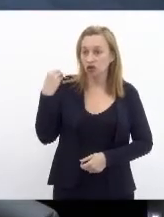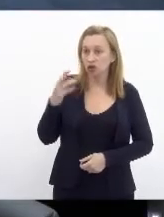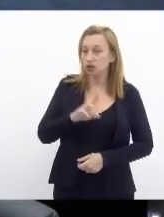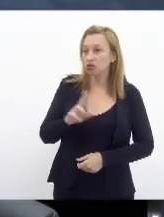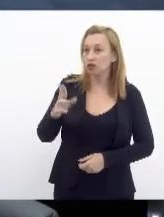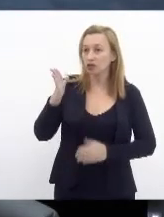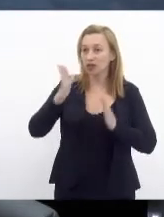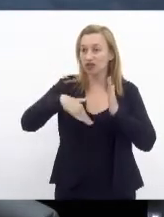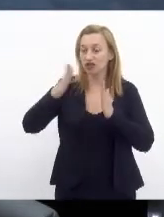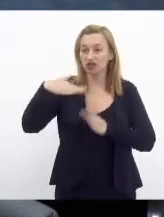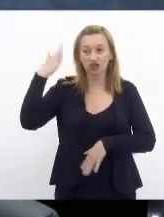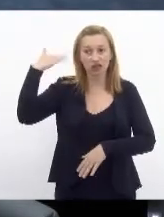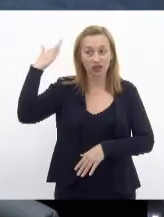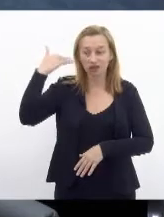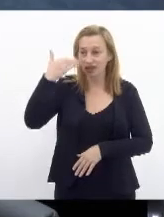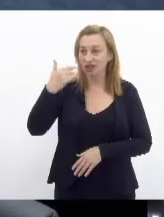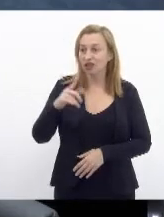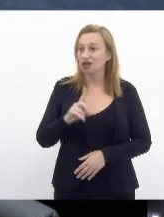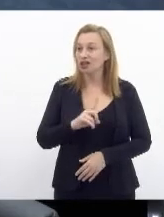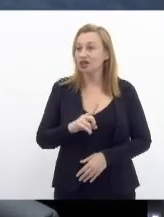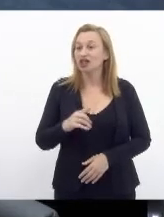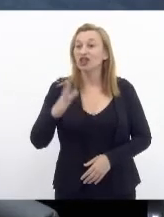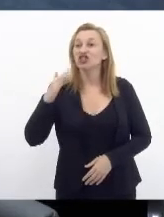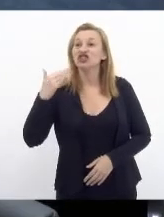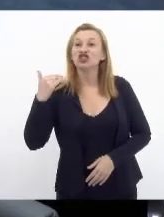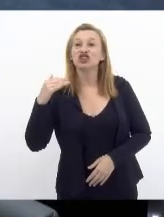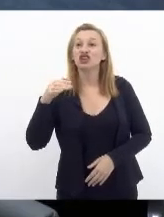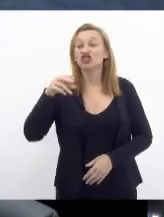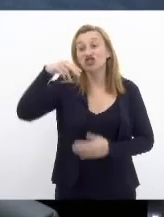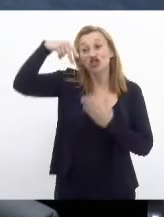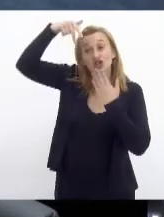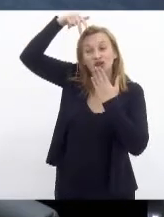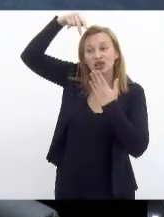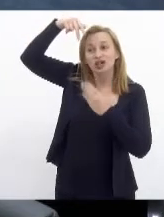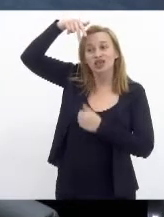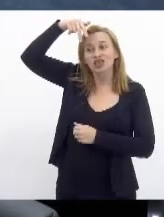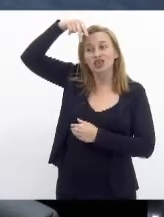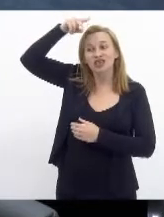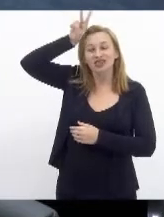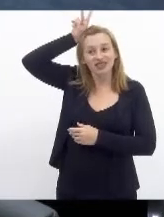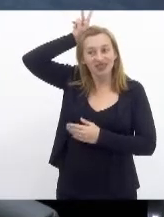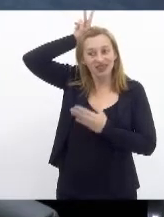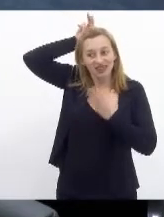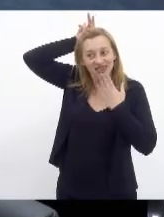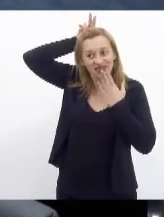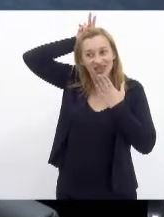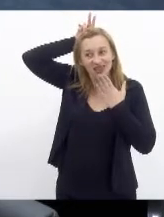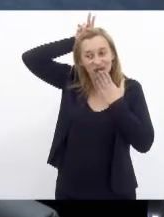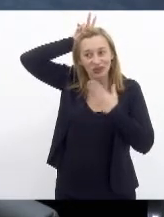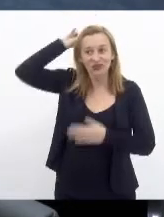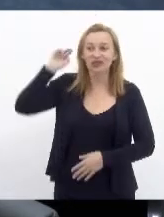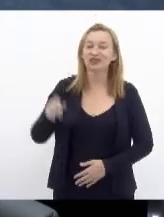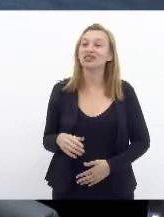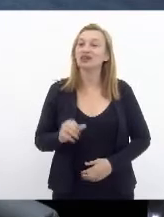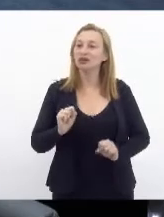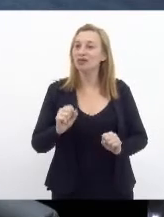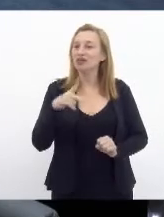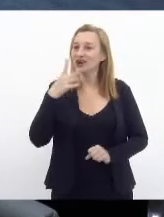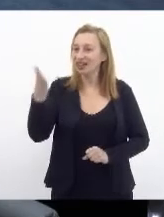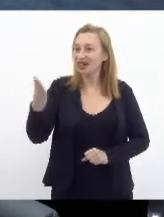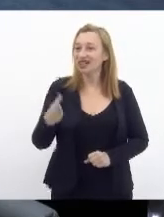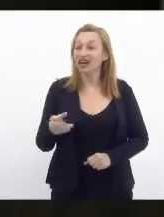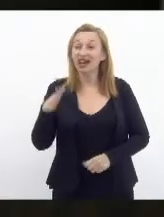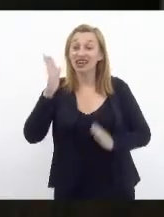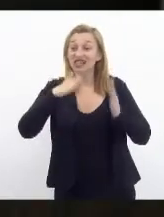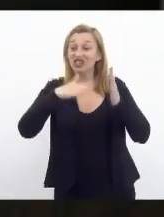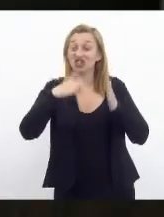favor. Sangue de índio. Já pediu uma parte e foi embora. Pois não, pode, conceda a parte, lógico. Essa tinta que ele usa,